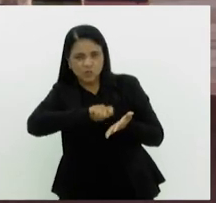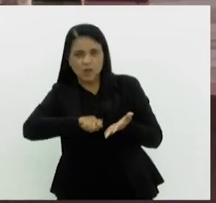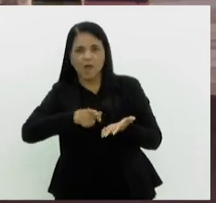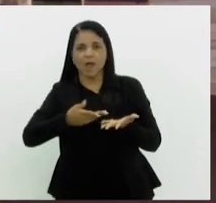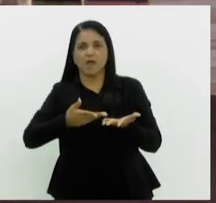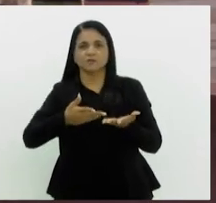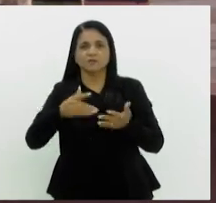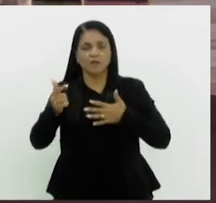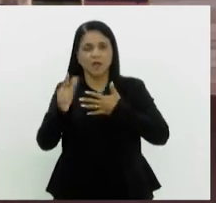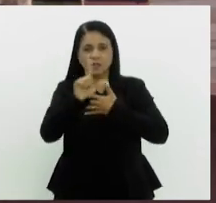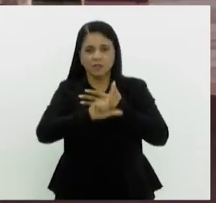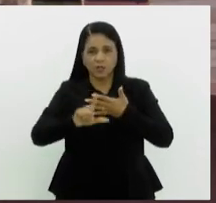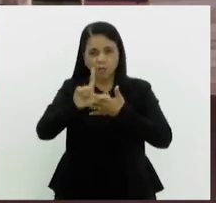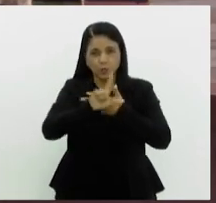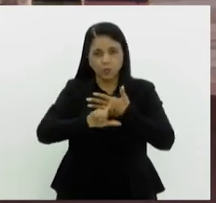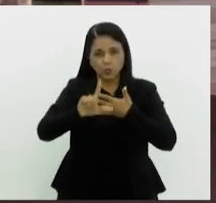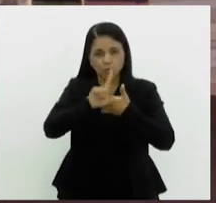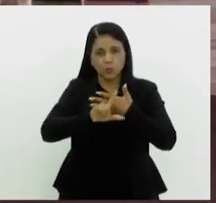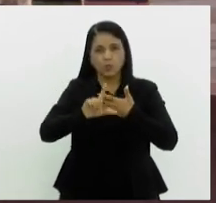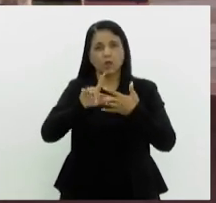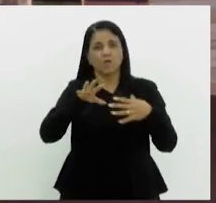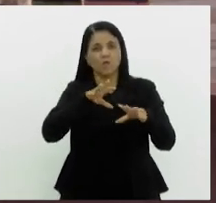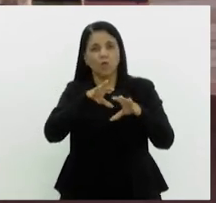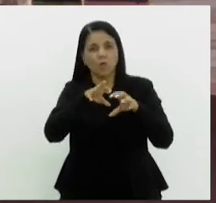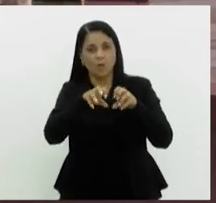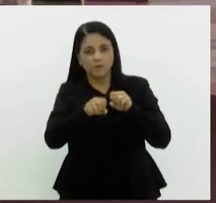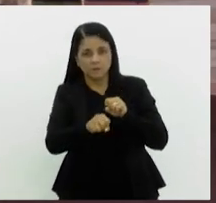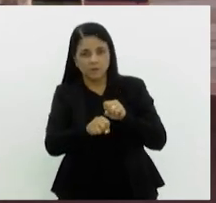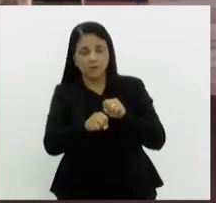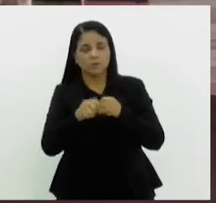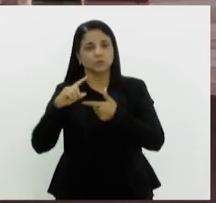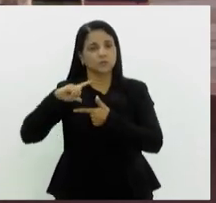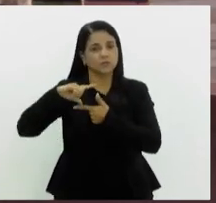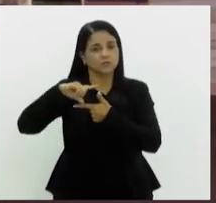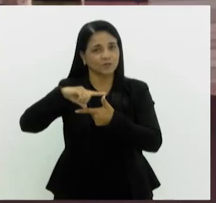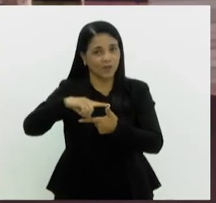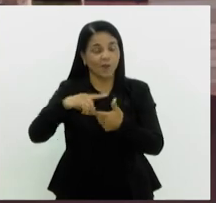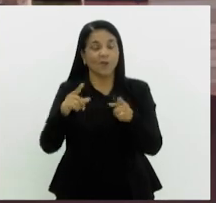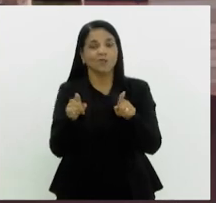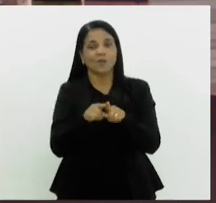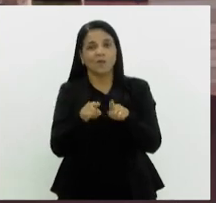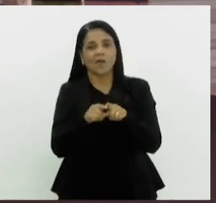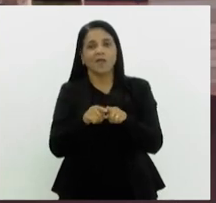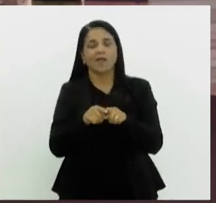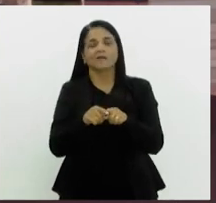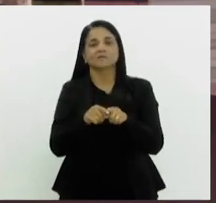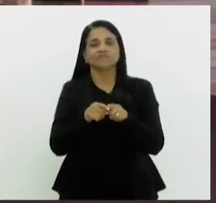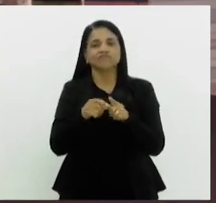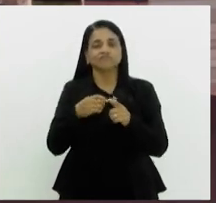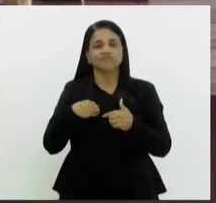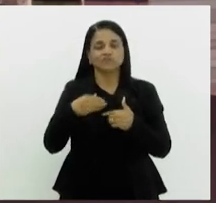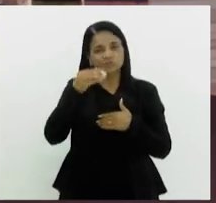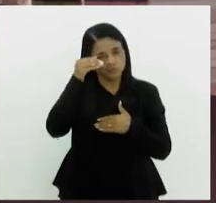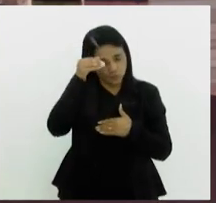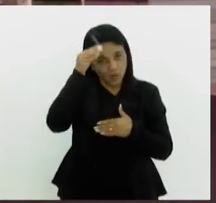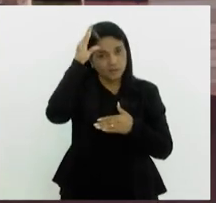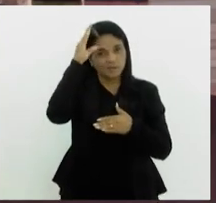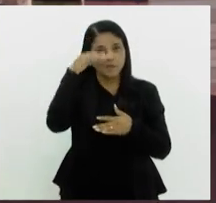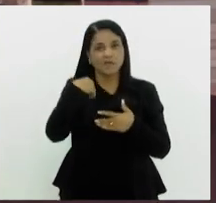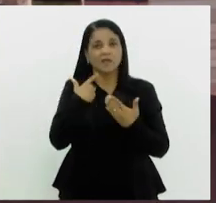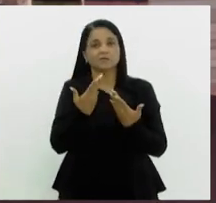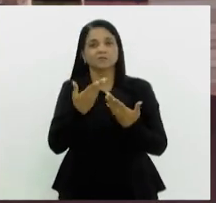escriturais, da literatura, da formação mais convencional e clássica, como os saberes populares